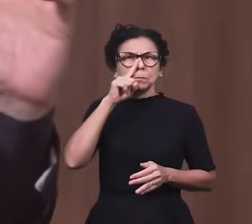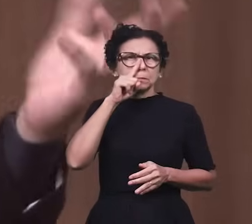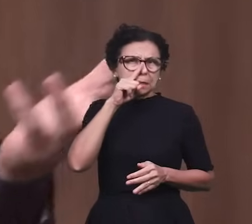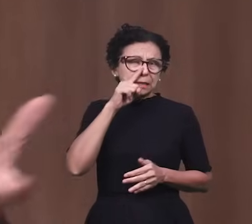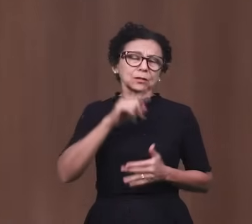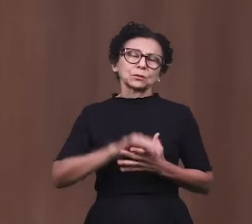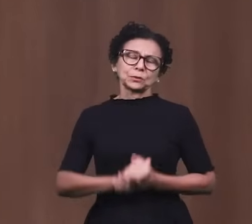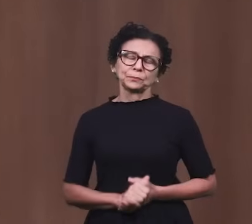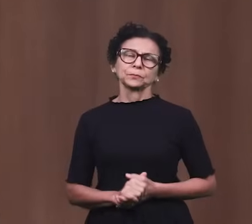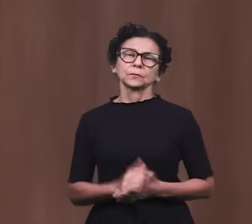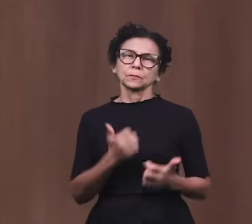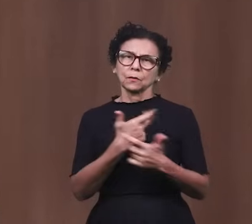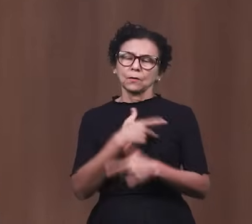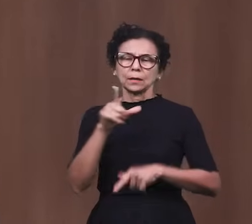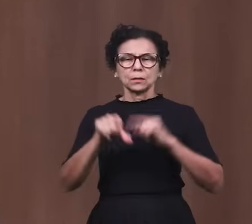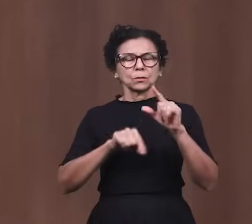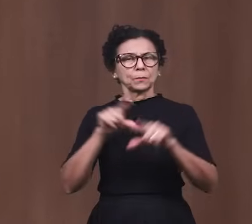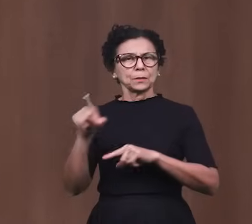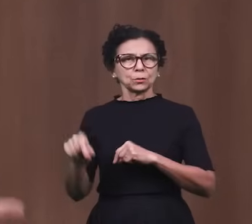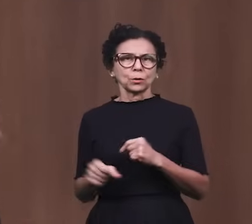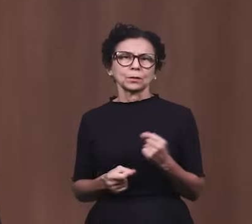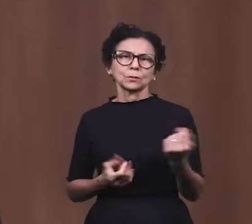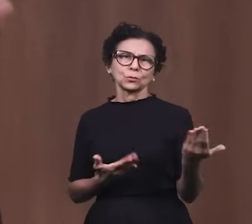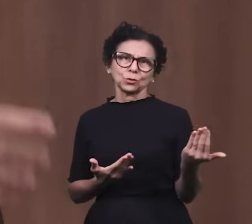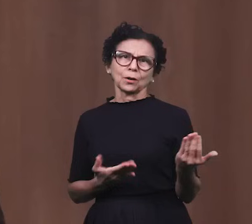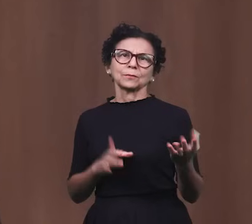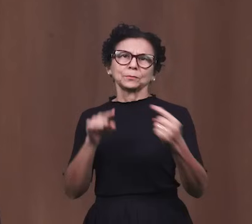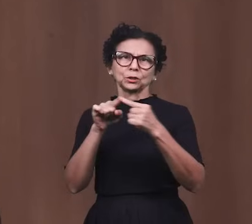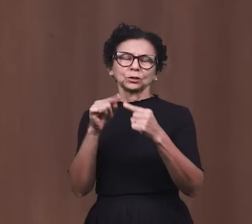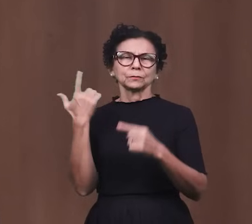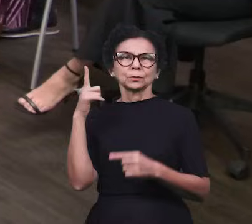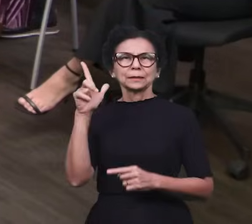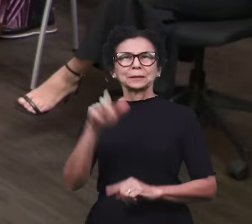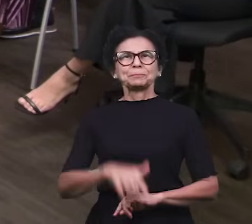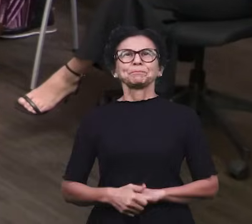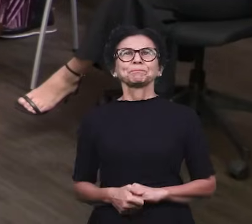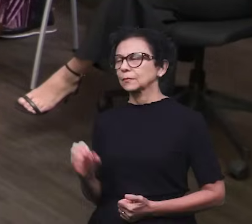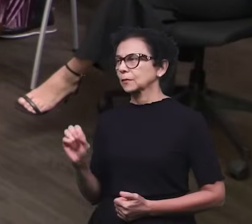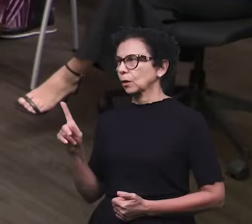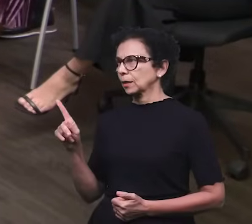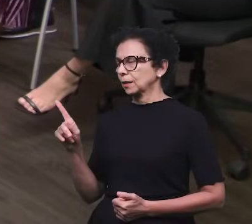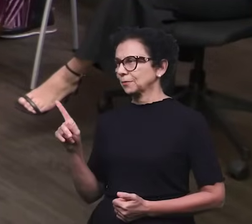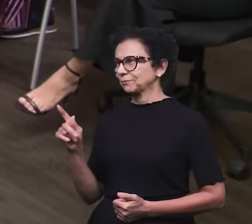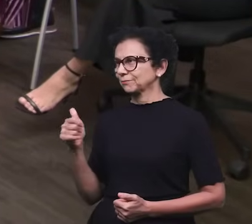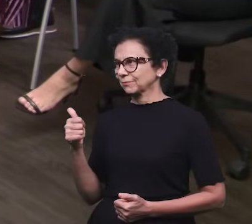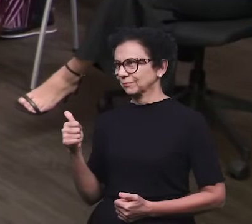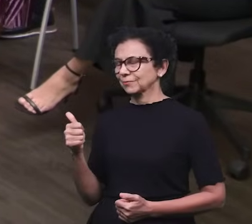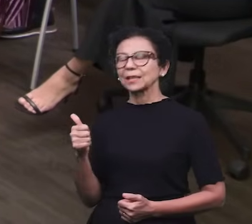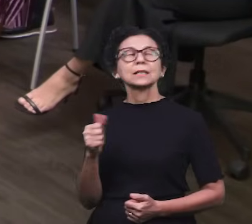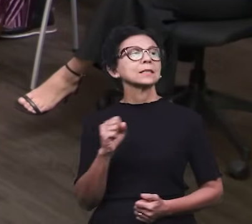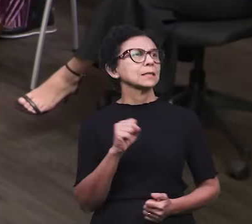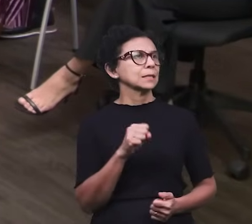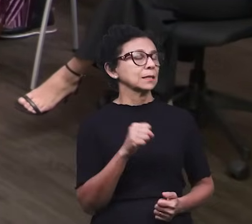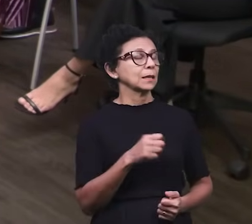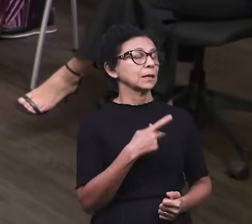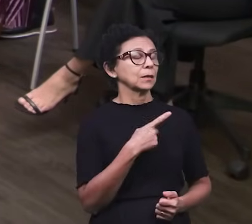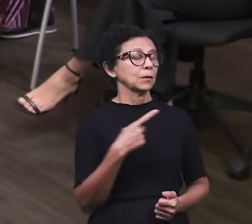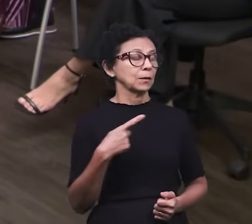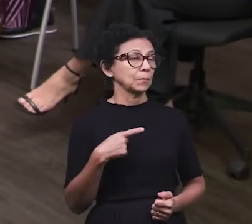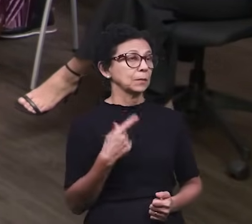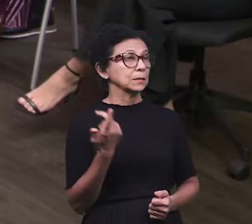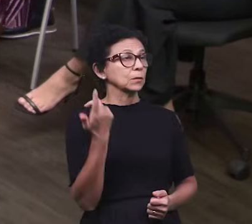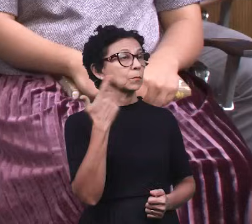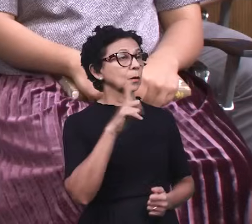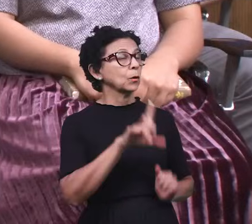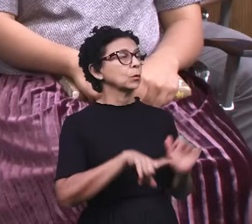serve para todas as opções que o jovem deseja para alcançar os seus objetivos. Tá respondido? Tá, e pastor,